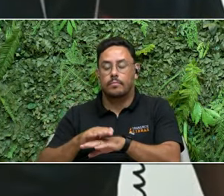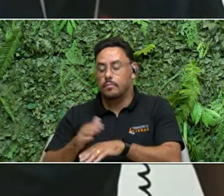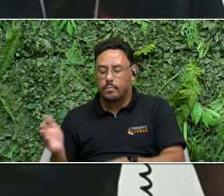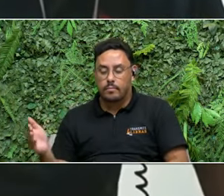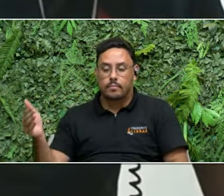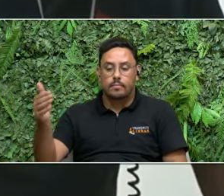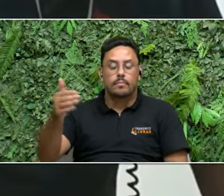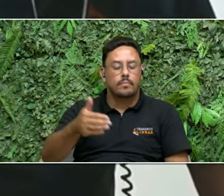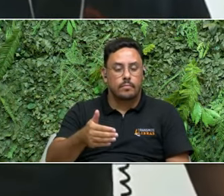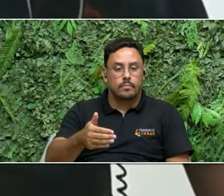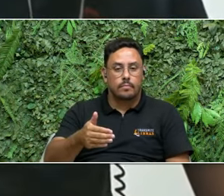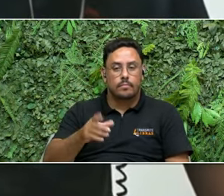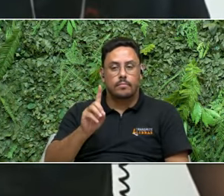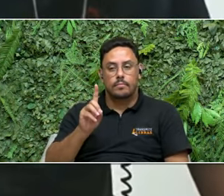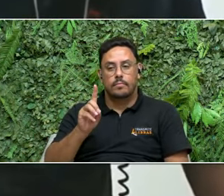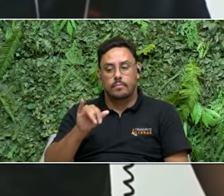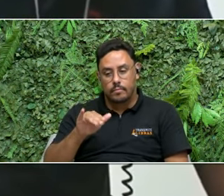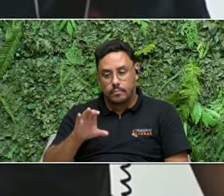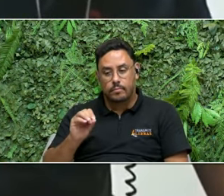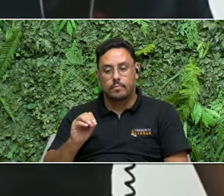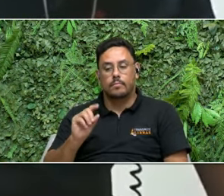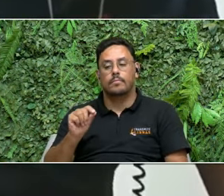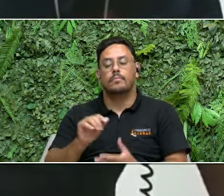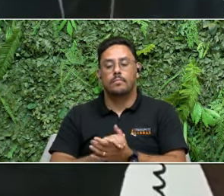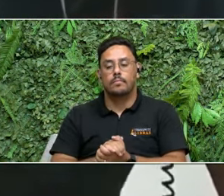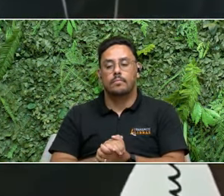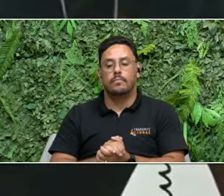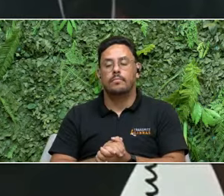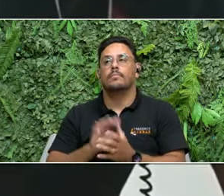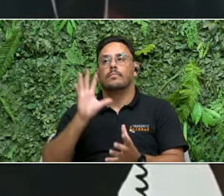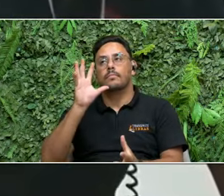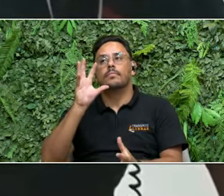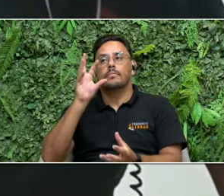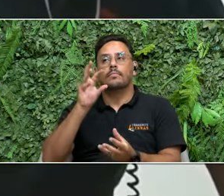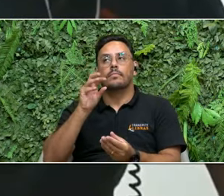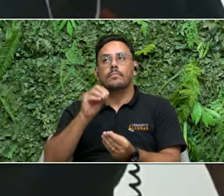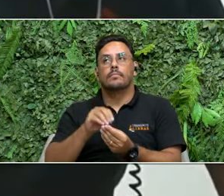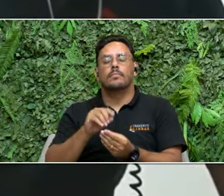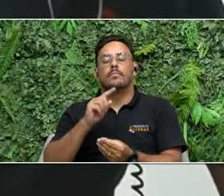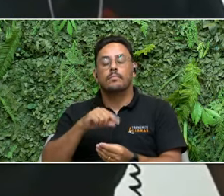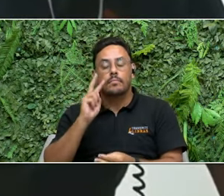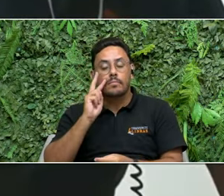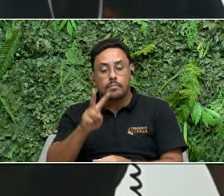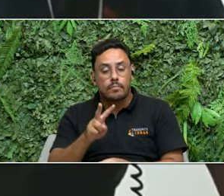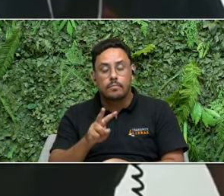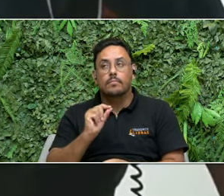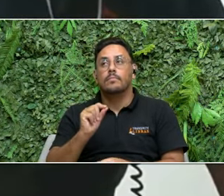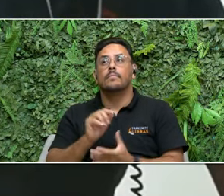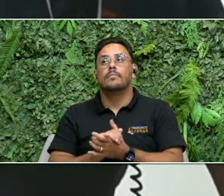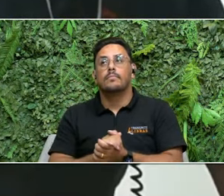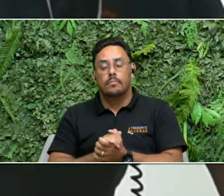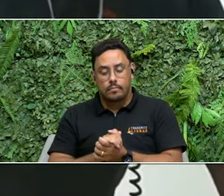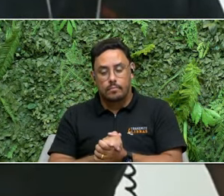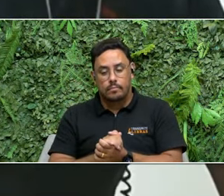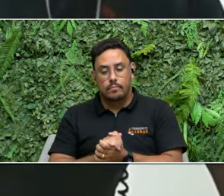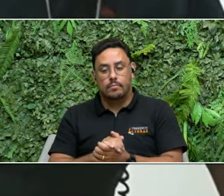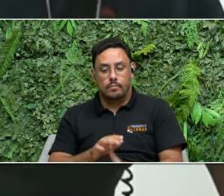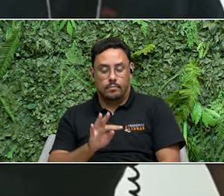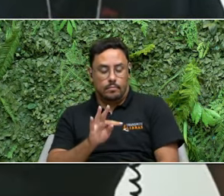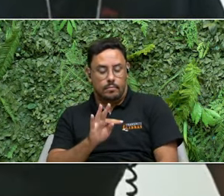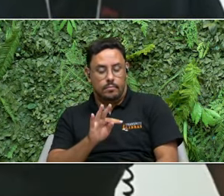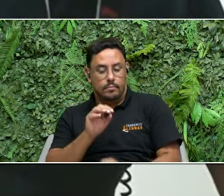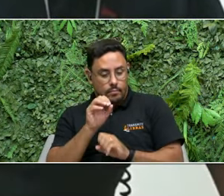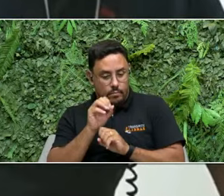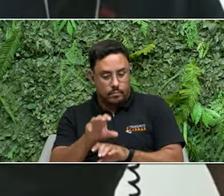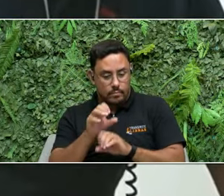pro gol do Juan de Neno então o Resumindo Bob o que a gente viu foi um um técnico que